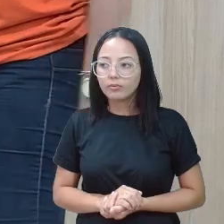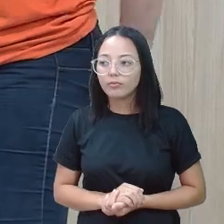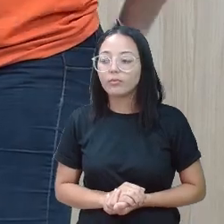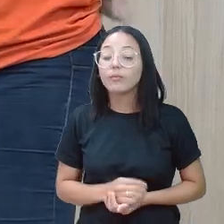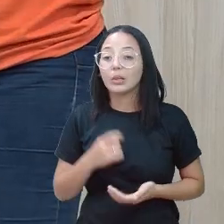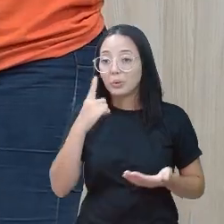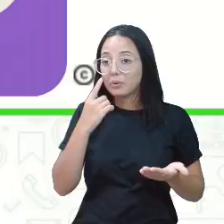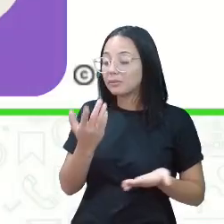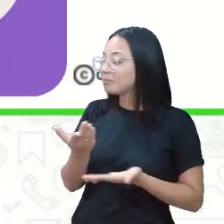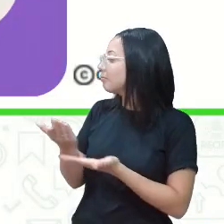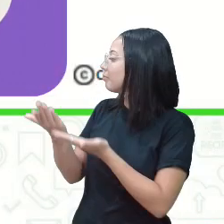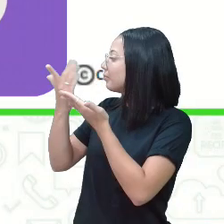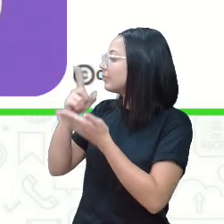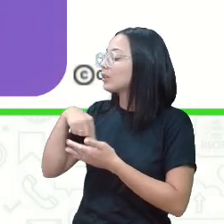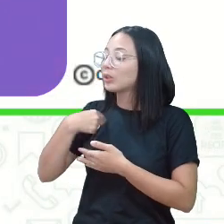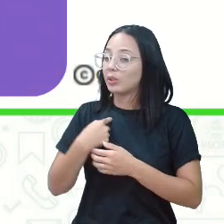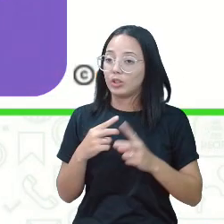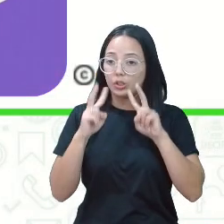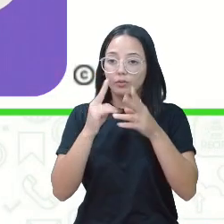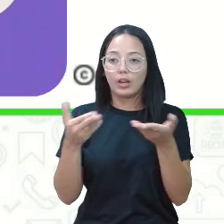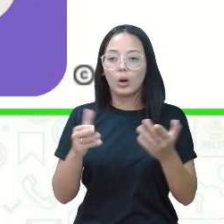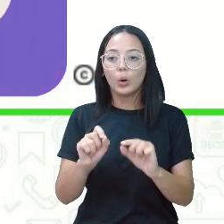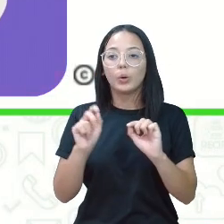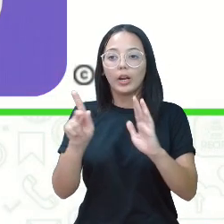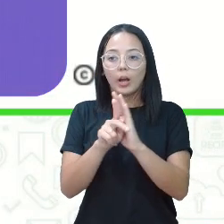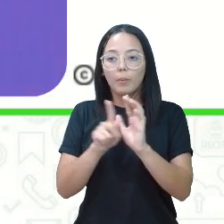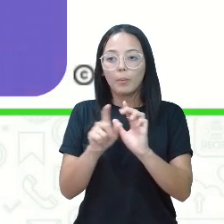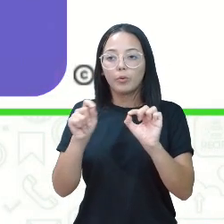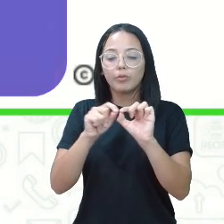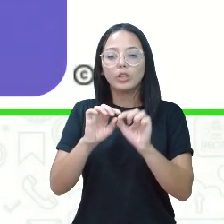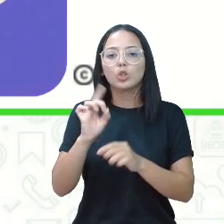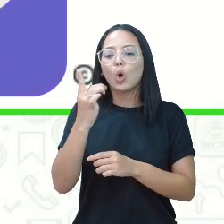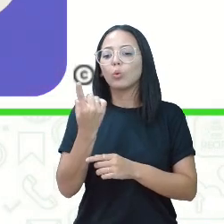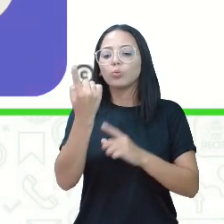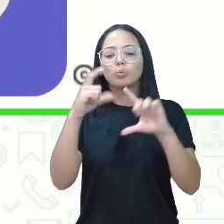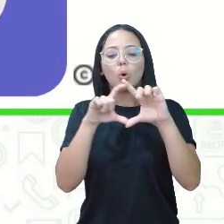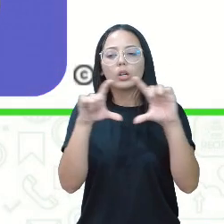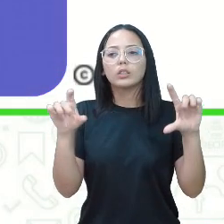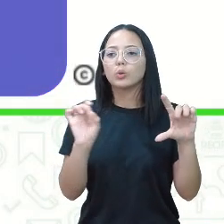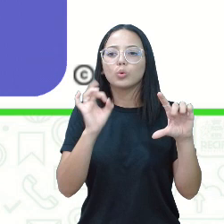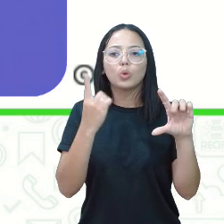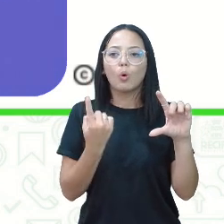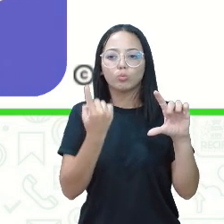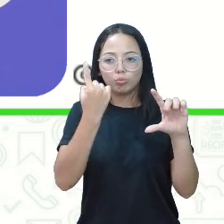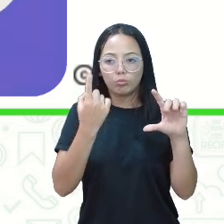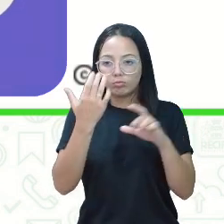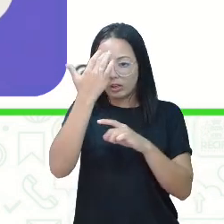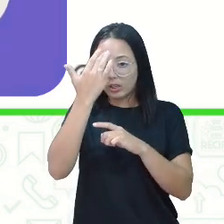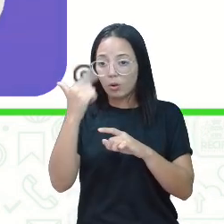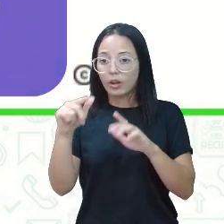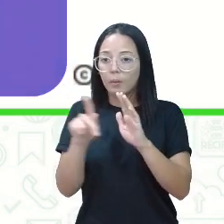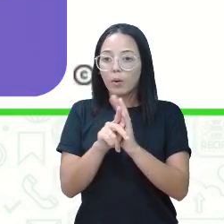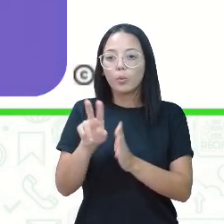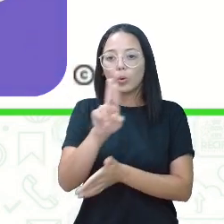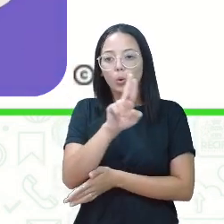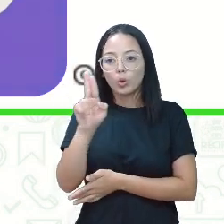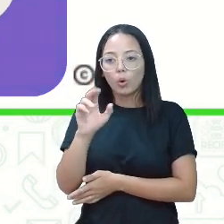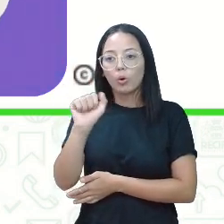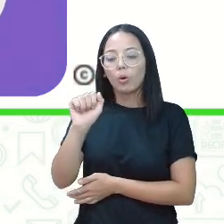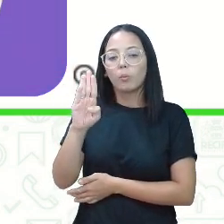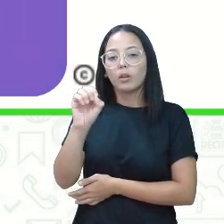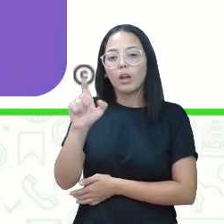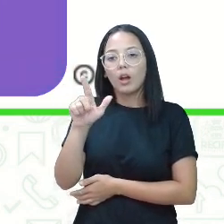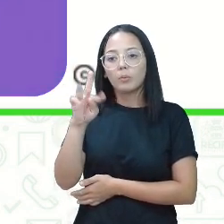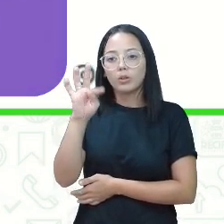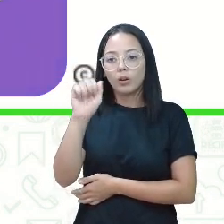Então, vamos ver aqui, período simples. É aquele construído por apenas uma oração, que recebe o nome de oração absoluta.